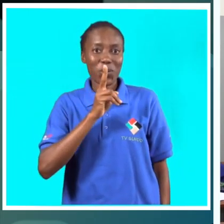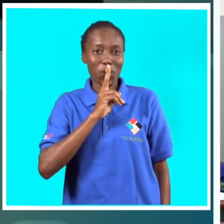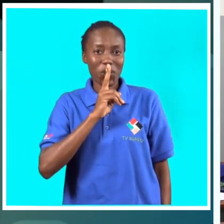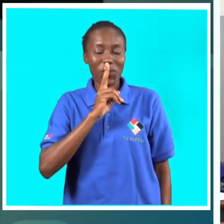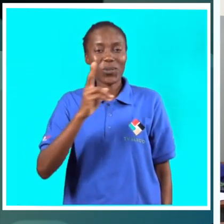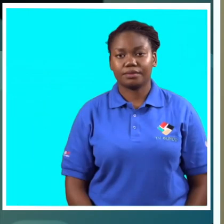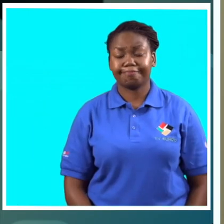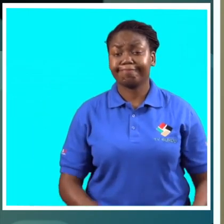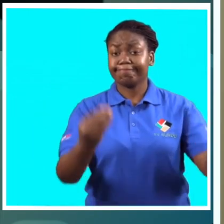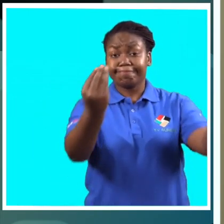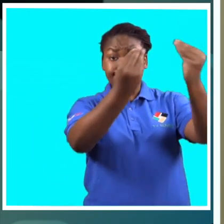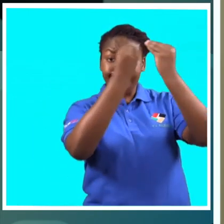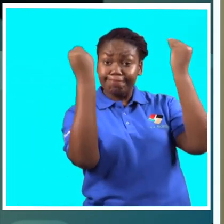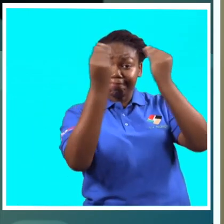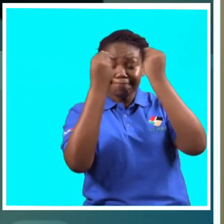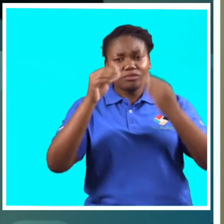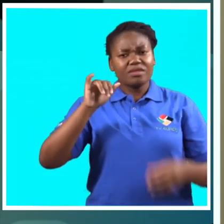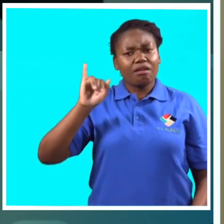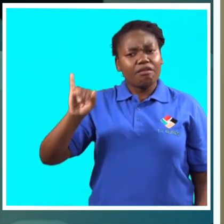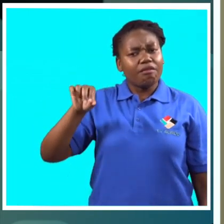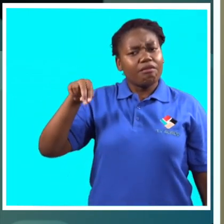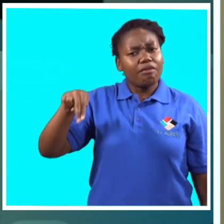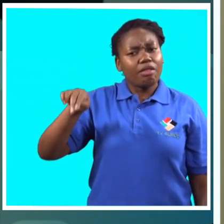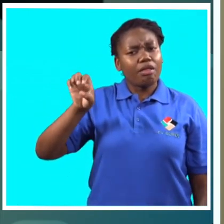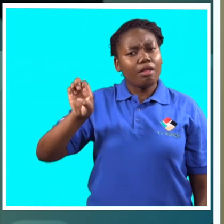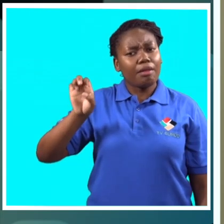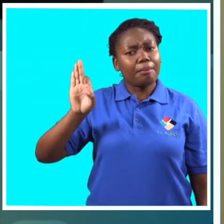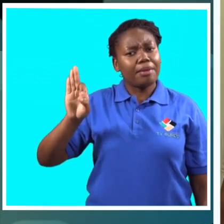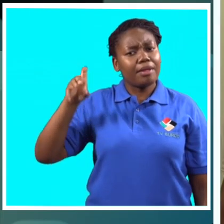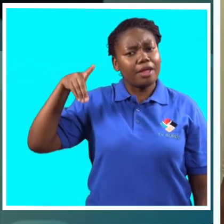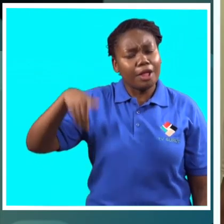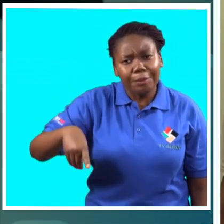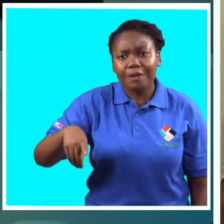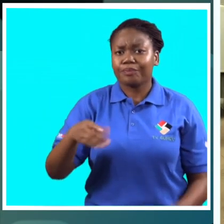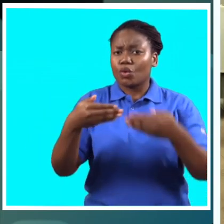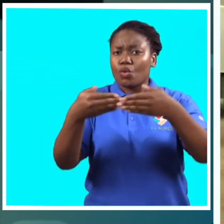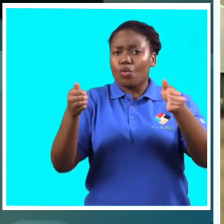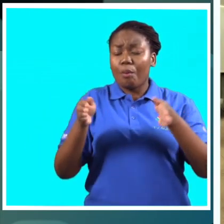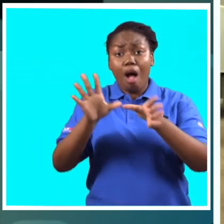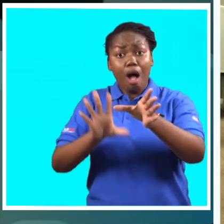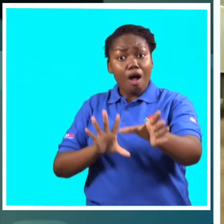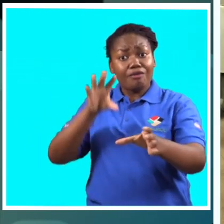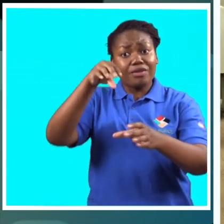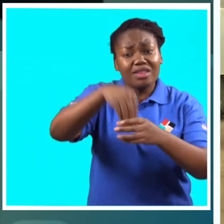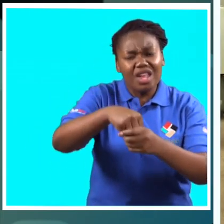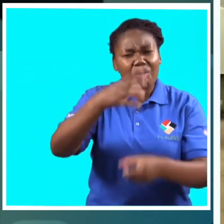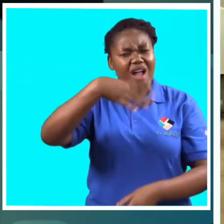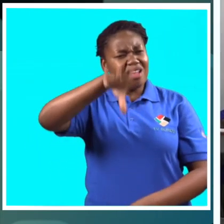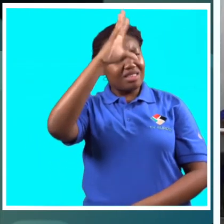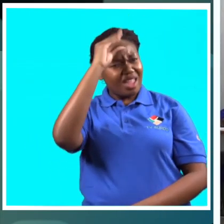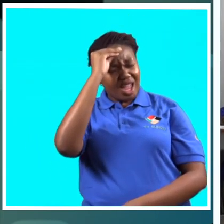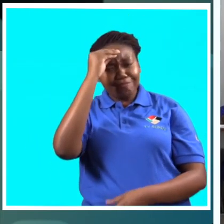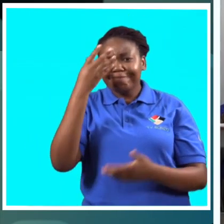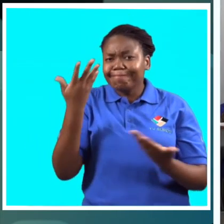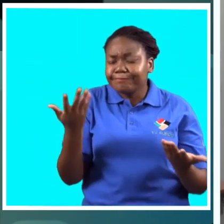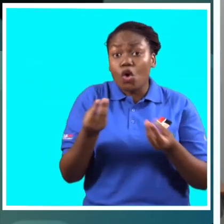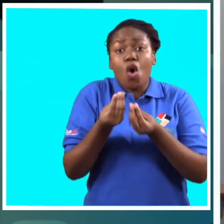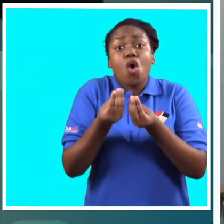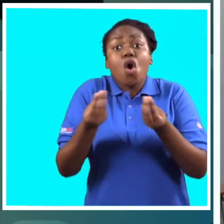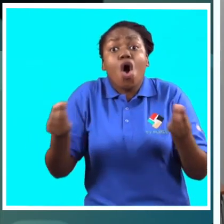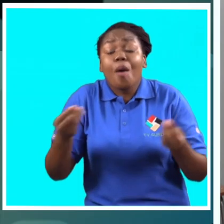Gostaria de ter uma experiência dessas. Ainda não pude, infelizmente, estar numa turma com